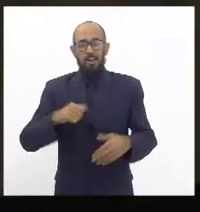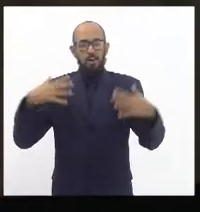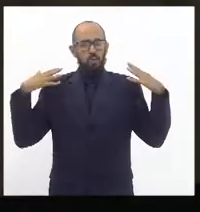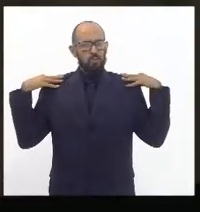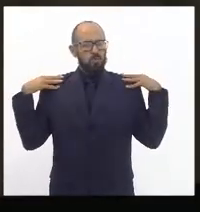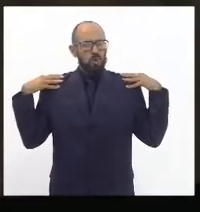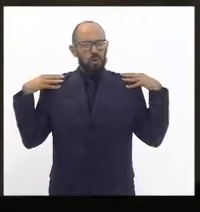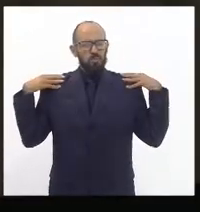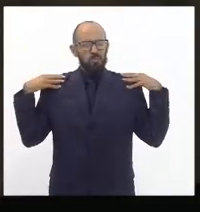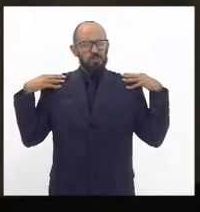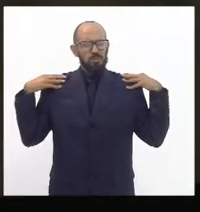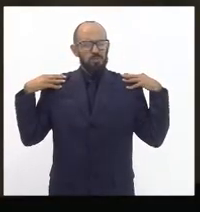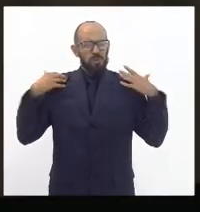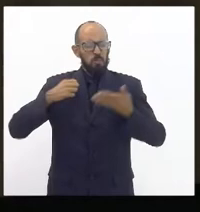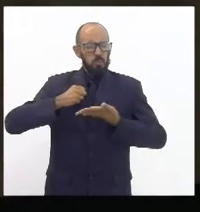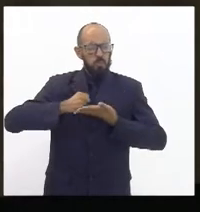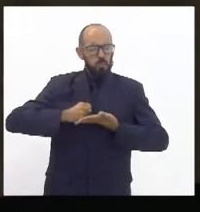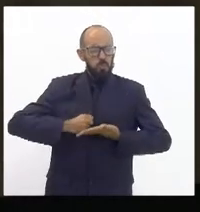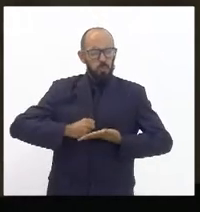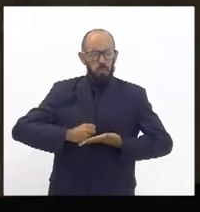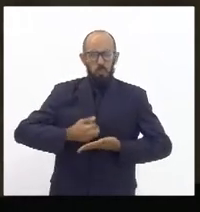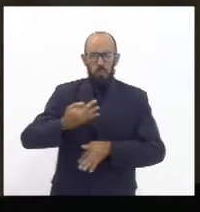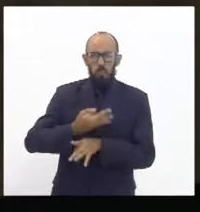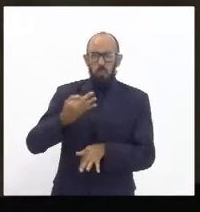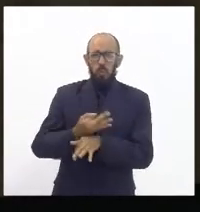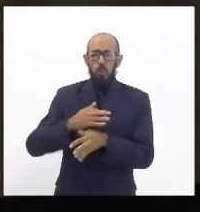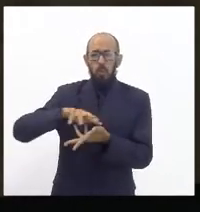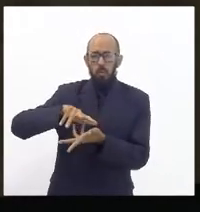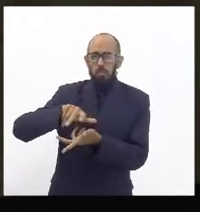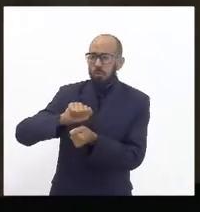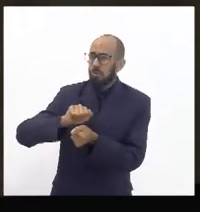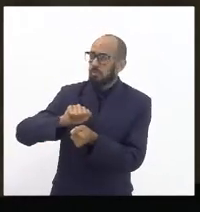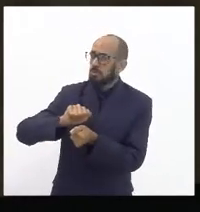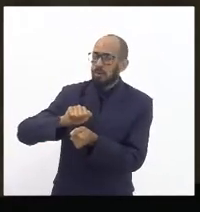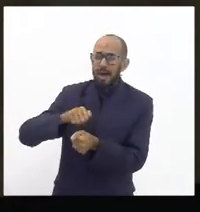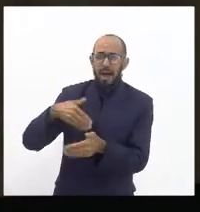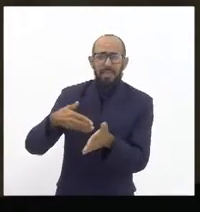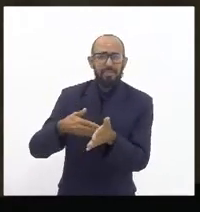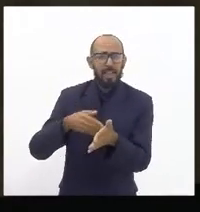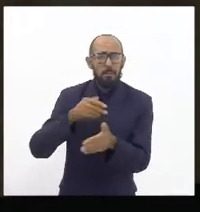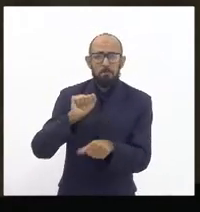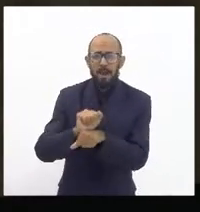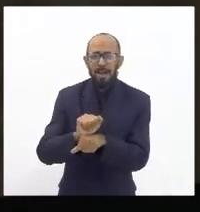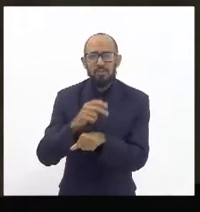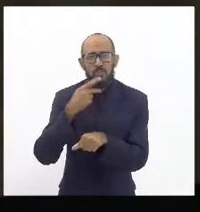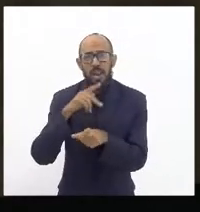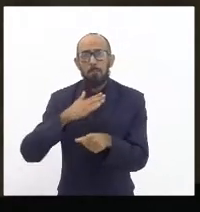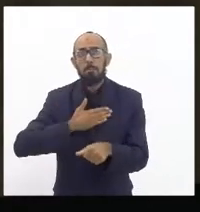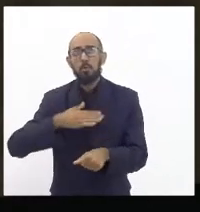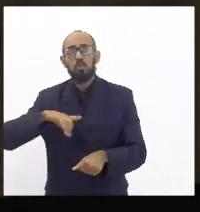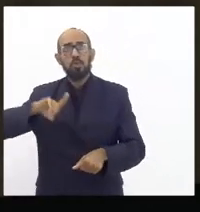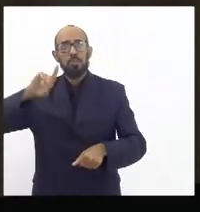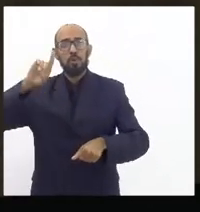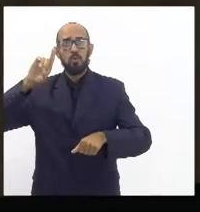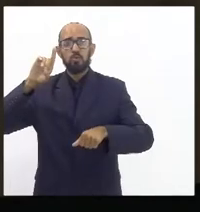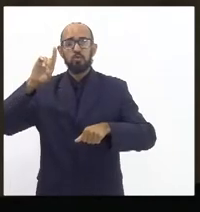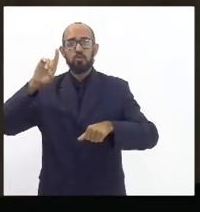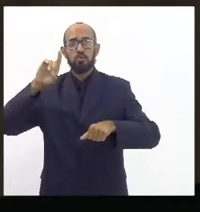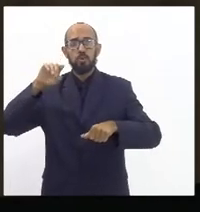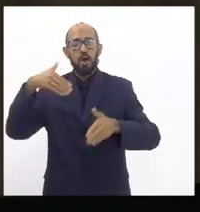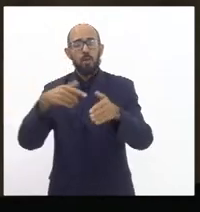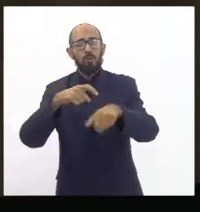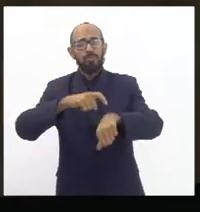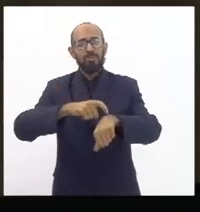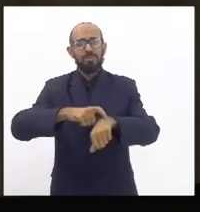ombros suportam o mundo chega um tempo em que não se diz mais meu Deus tempo de absoluta depuração